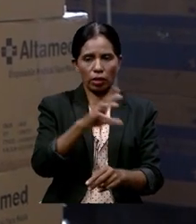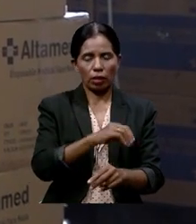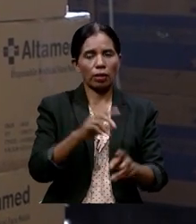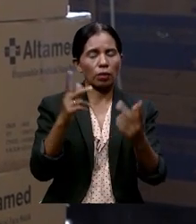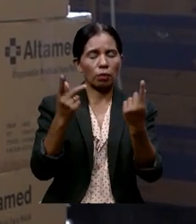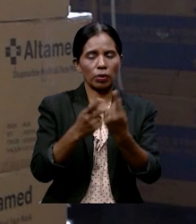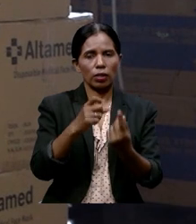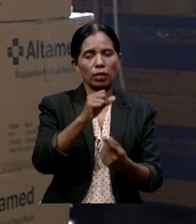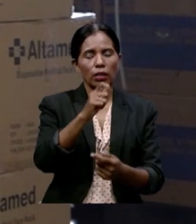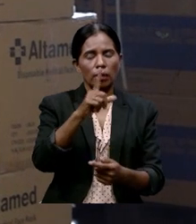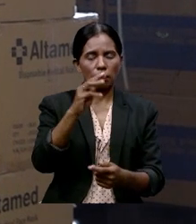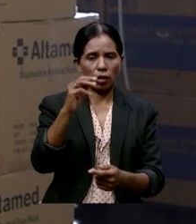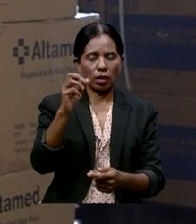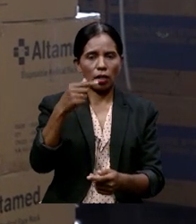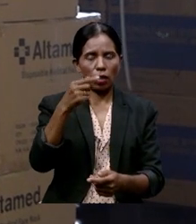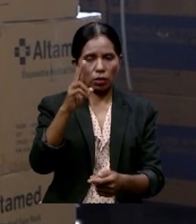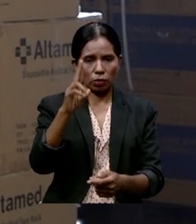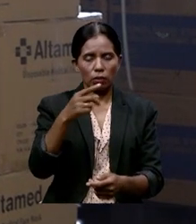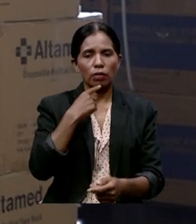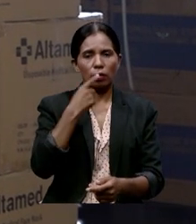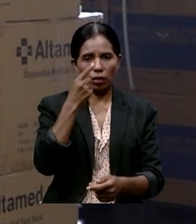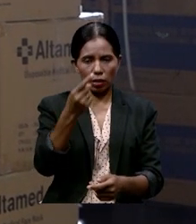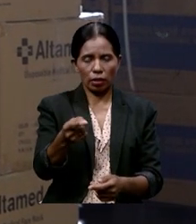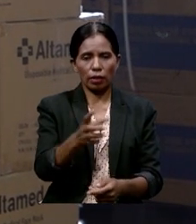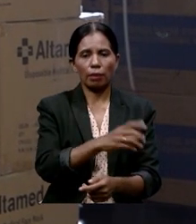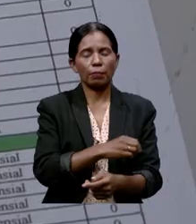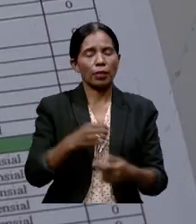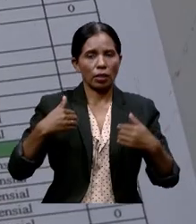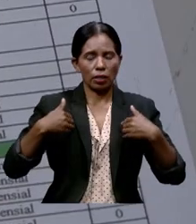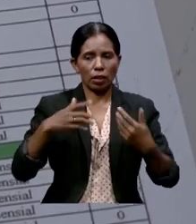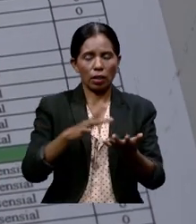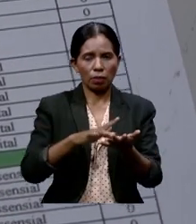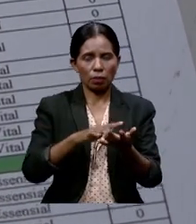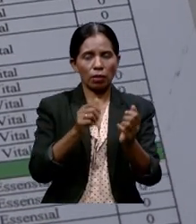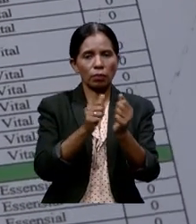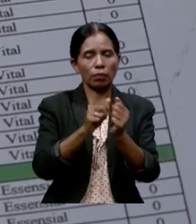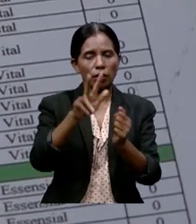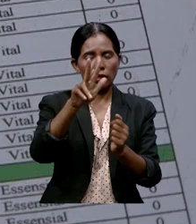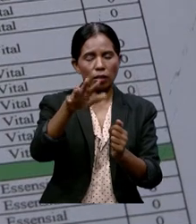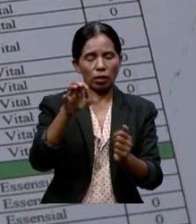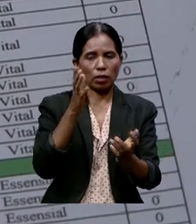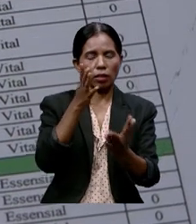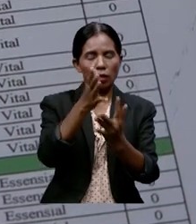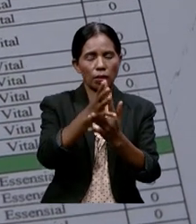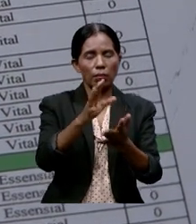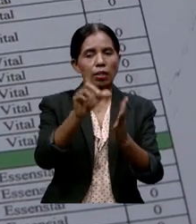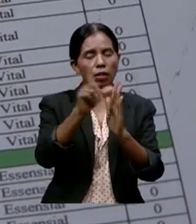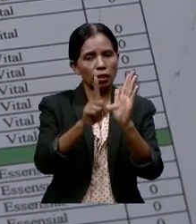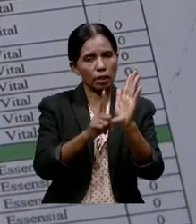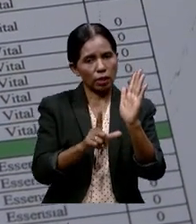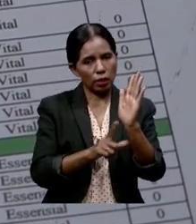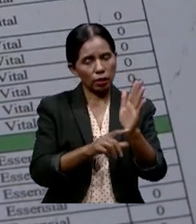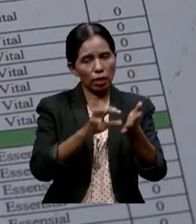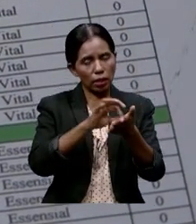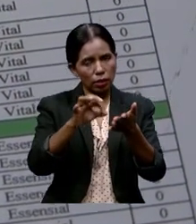companhia Salimago ni pessoal Elias Sansão Gomes informa, i a ai moro ki item atustolu maktama i a lista contrato. Husi ai moro